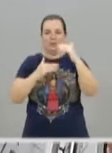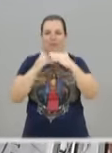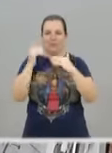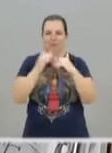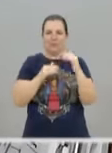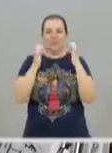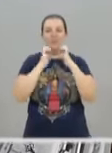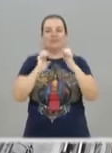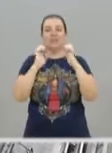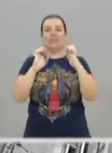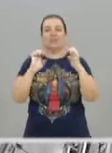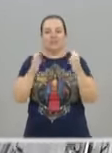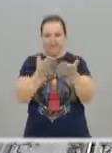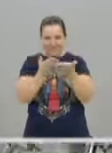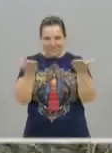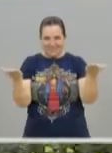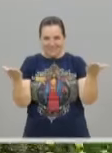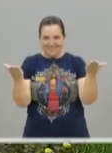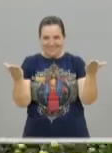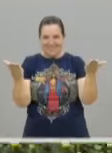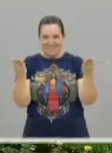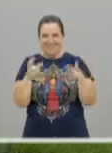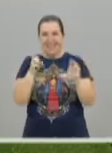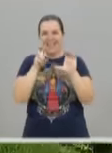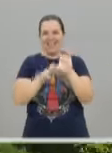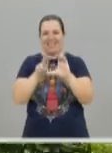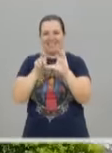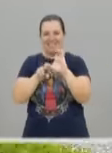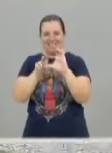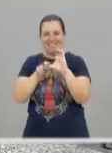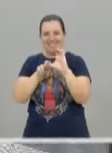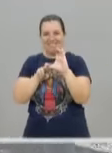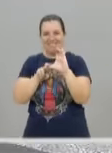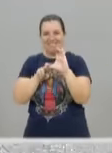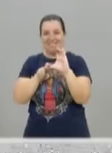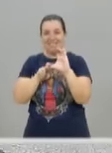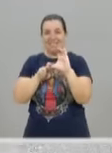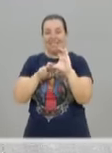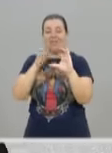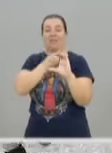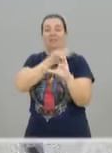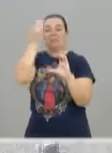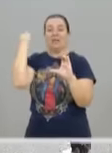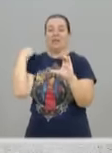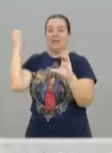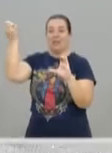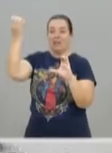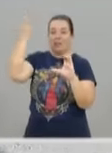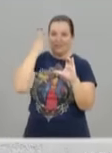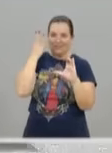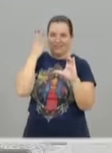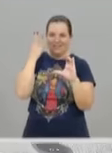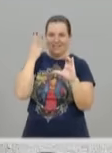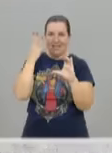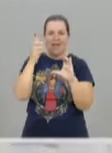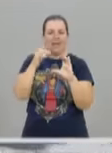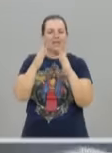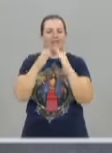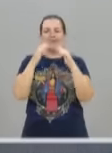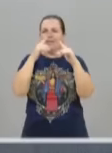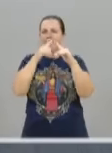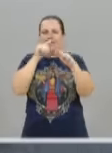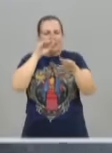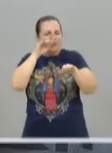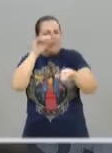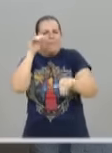em casa está vendo as imagens da catedral de Nossa Senhora da Luz dos Pinhais a igreja mãe de